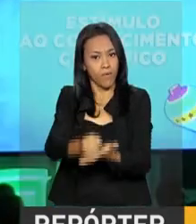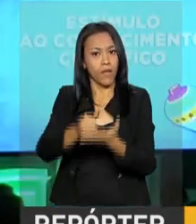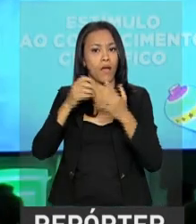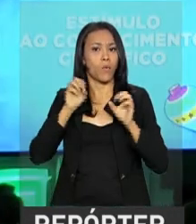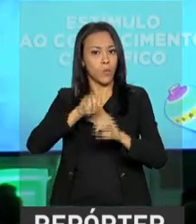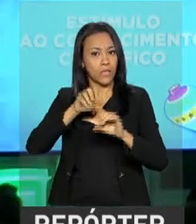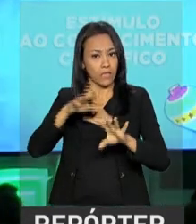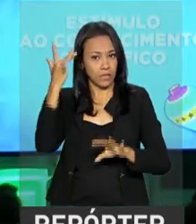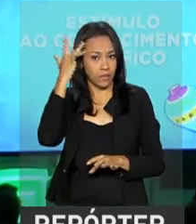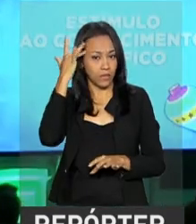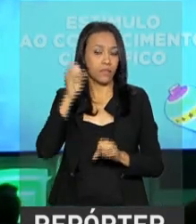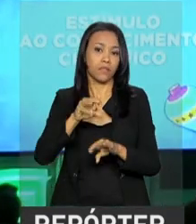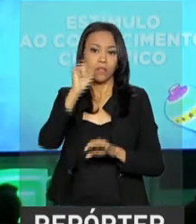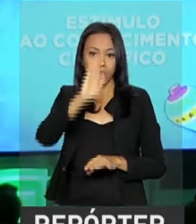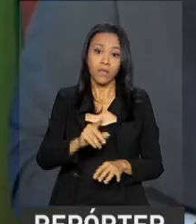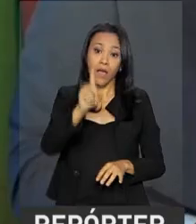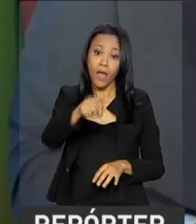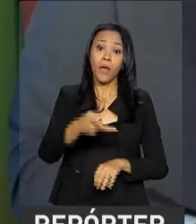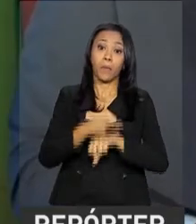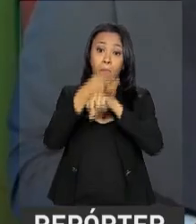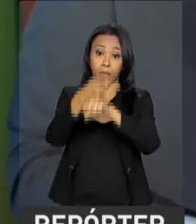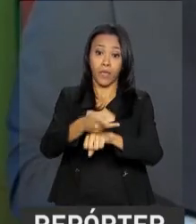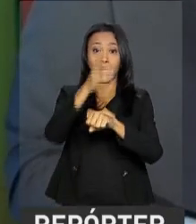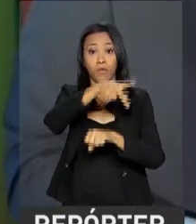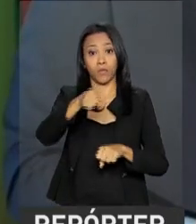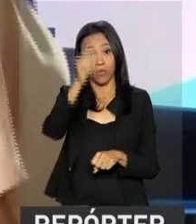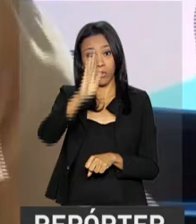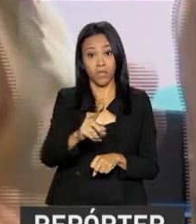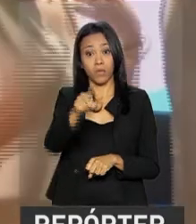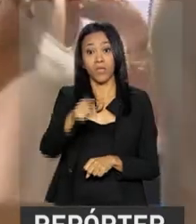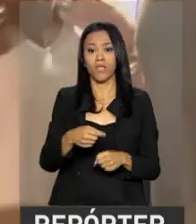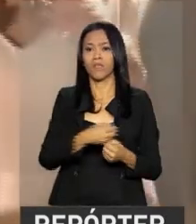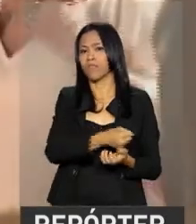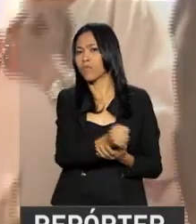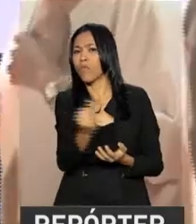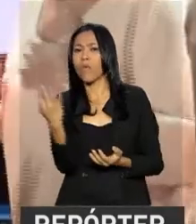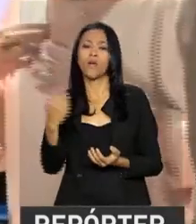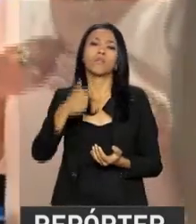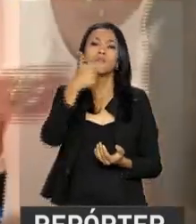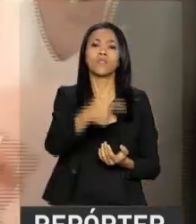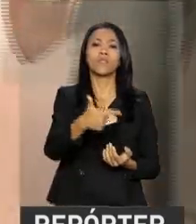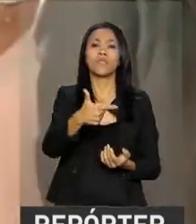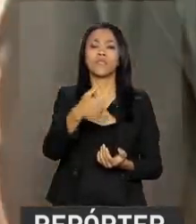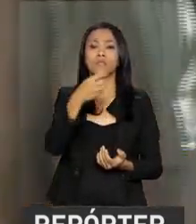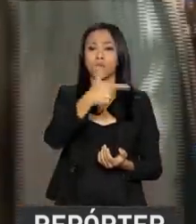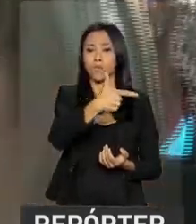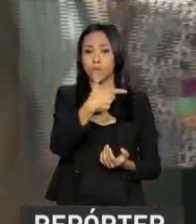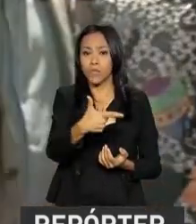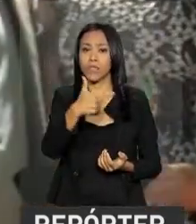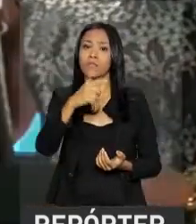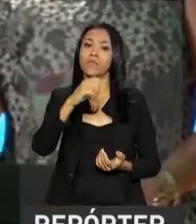o objetivo do prêmio professores do brasil que distribuiu na décima edição 255 mil reais em prêmios